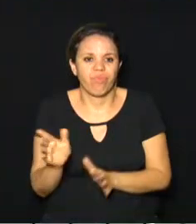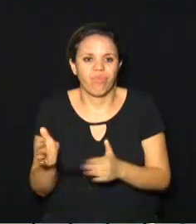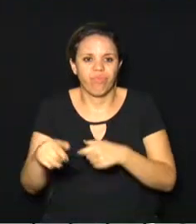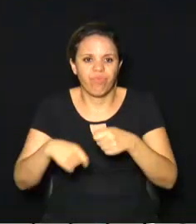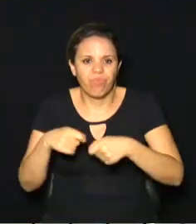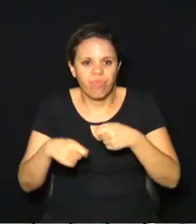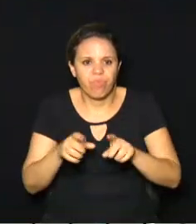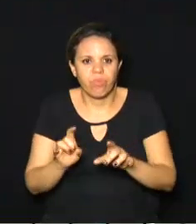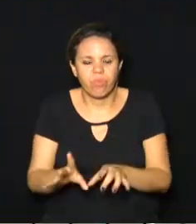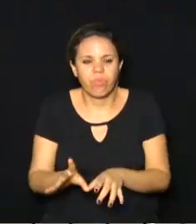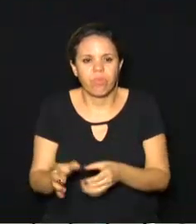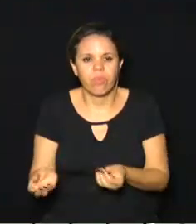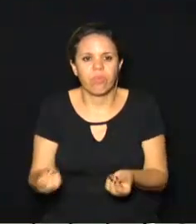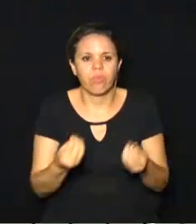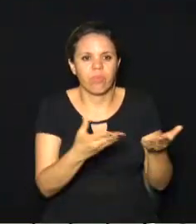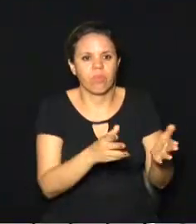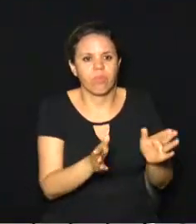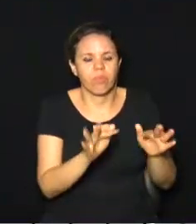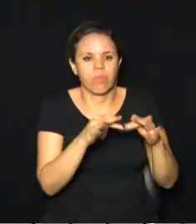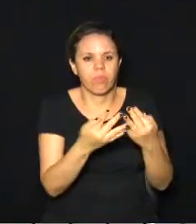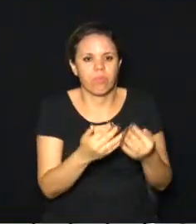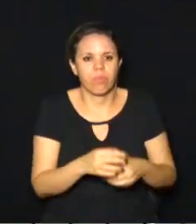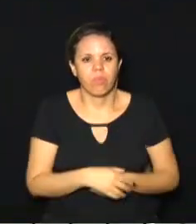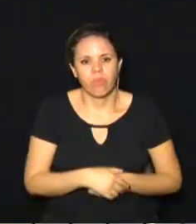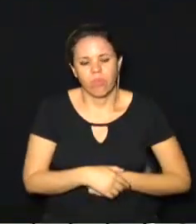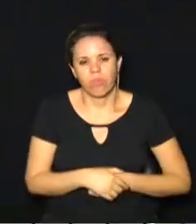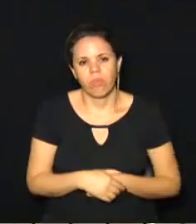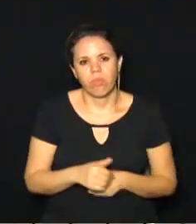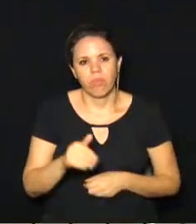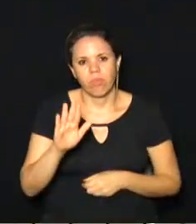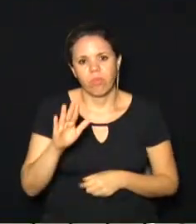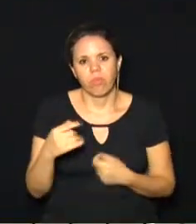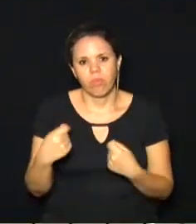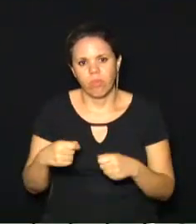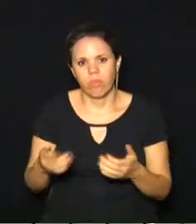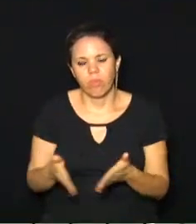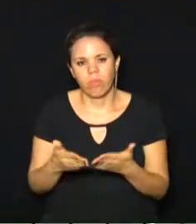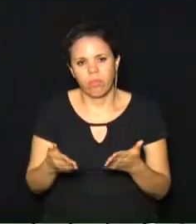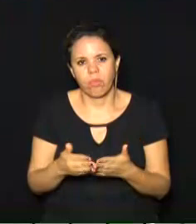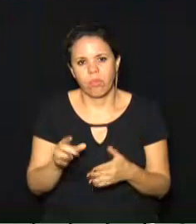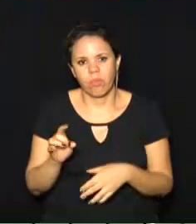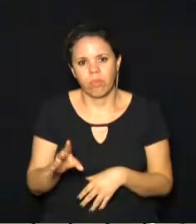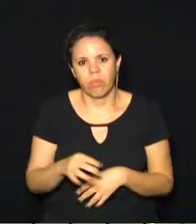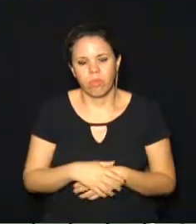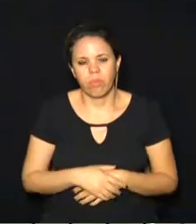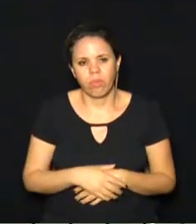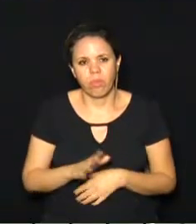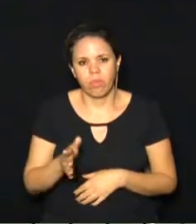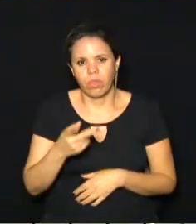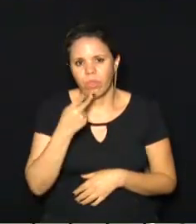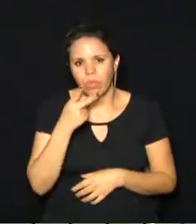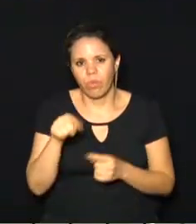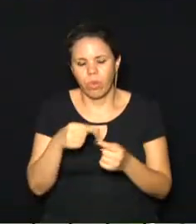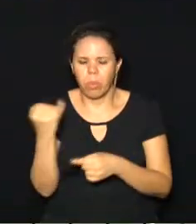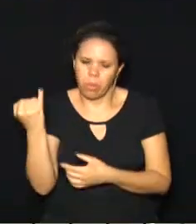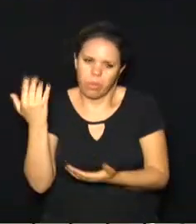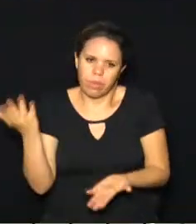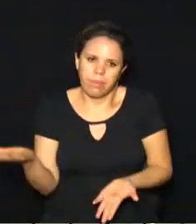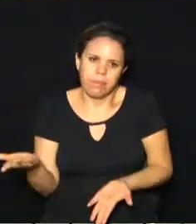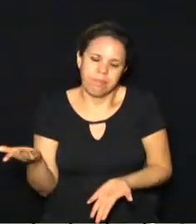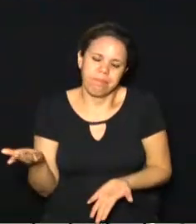cestas básicas só estão sendo entregues para as famílias mais necessitadas, né? O que já foi algo muito